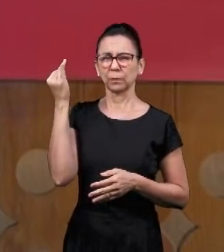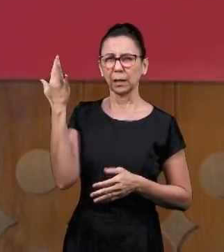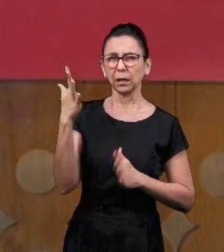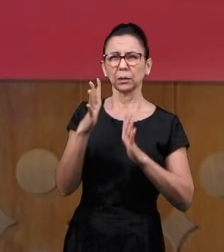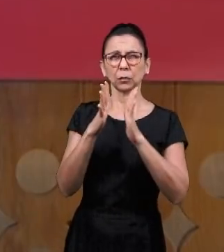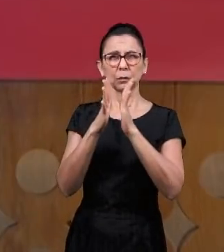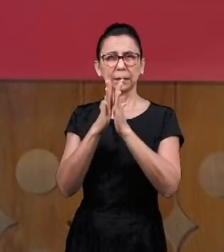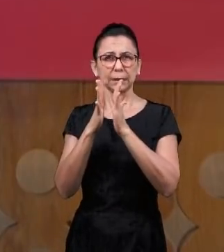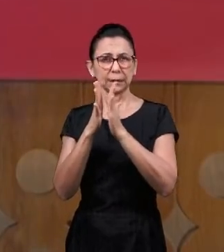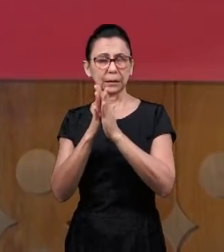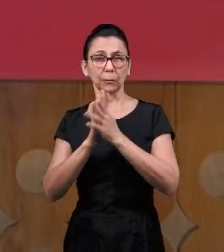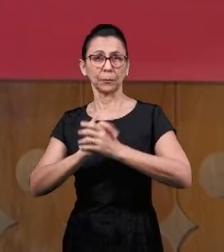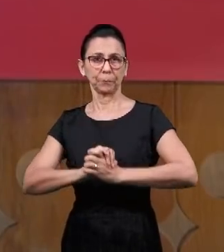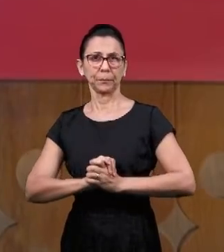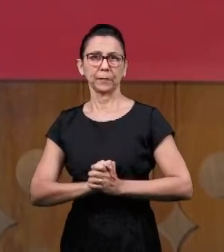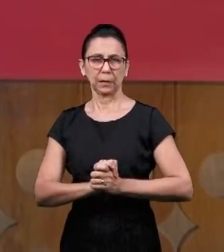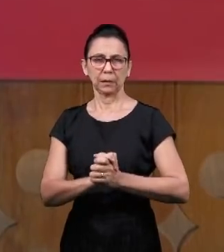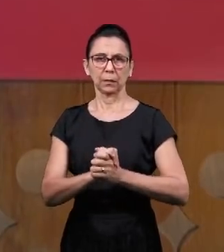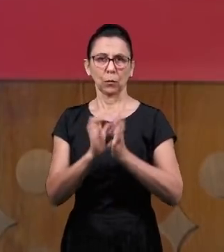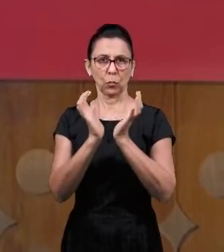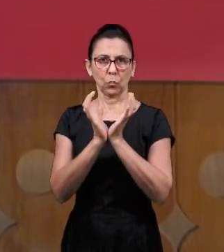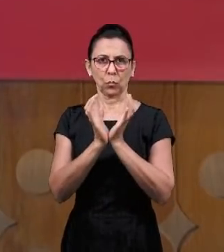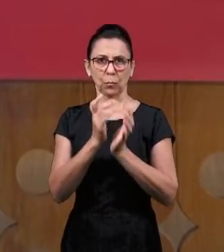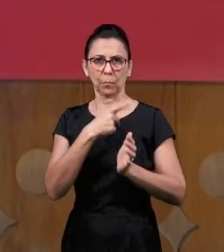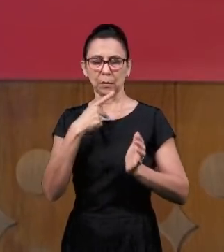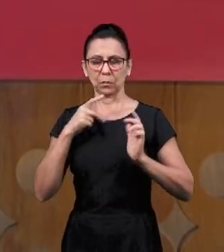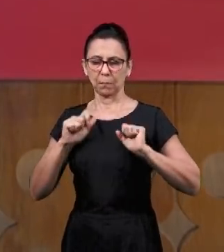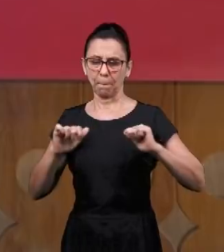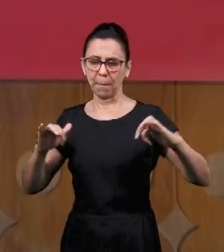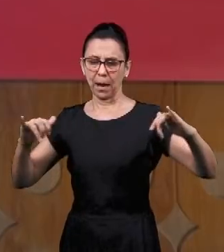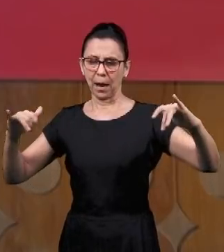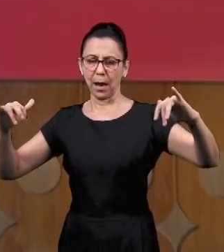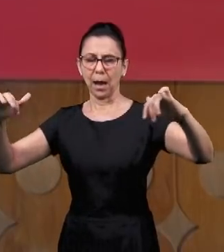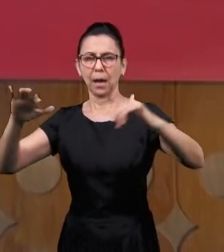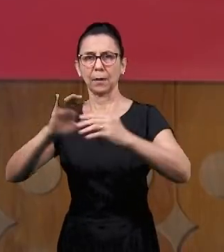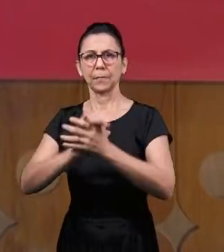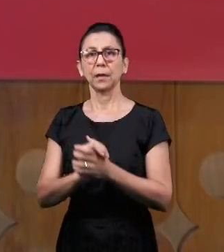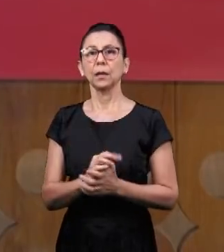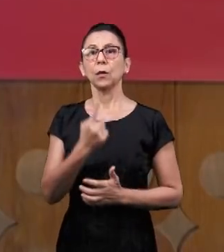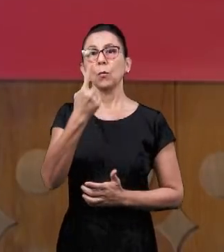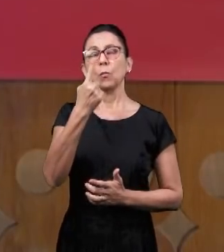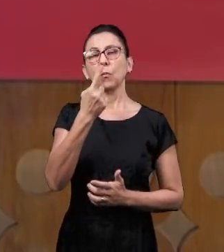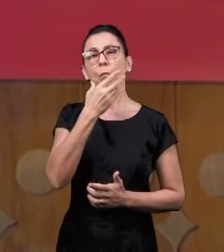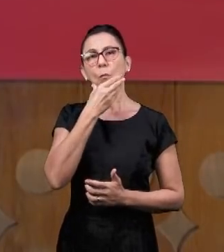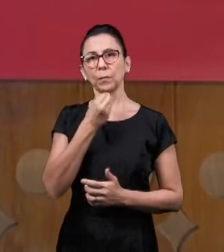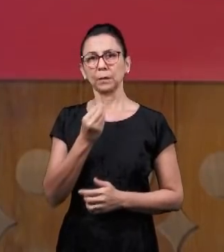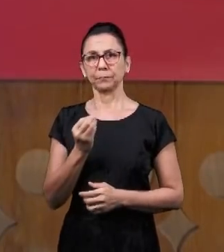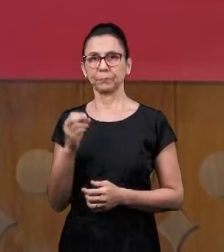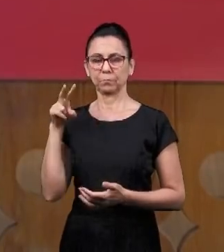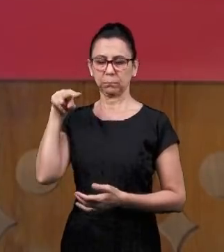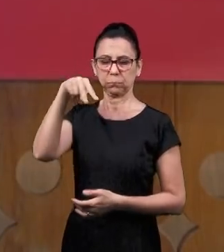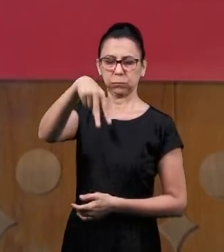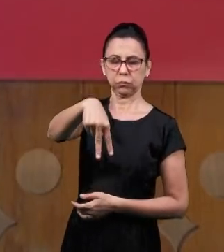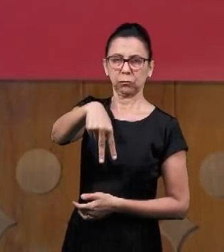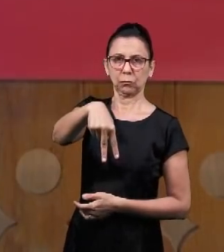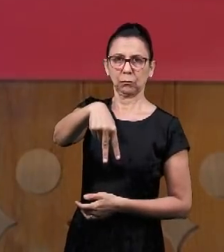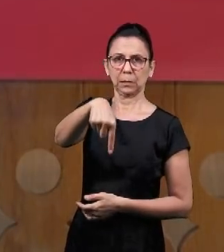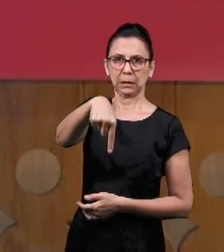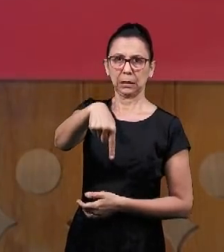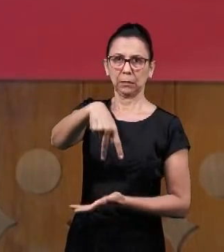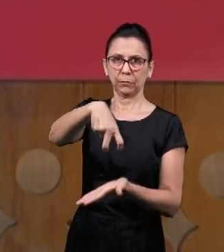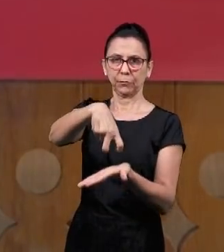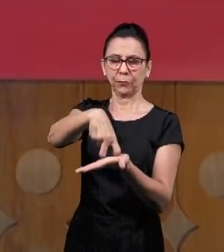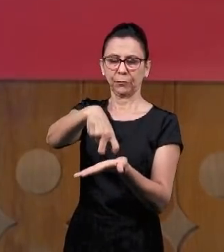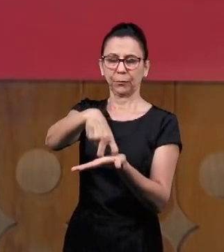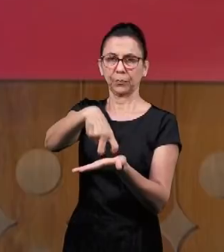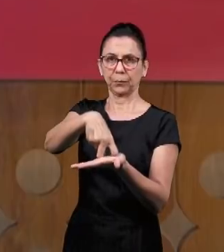Senhor e apresentaram: Senhor, Gilberto vai ser pastor. Ele não estava presente não, está lá.